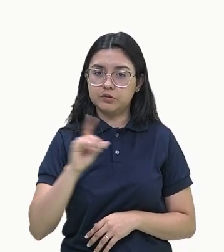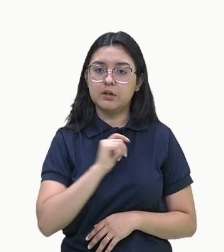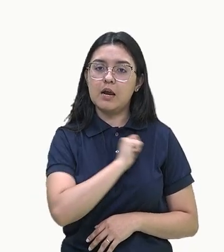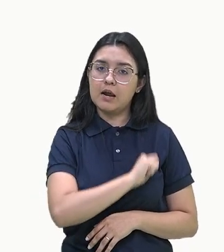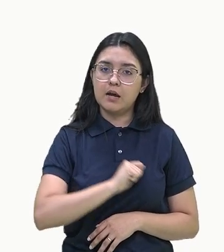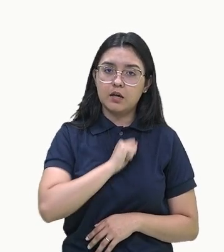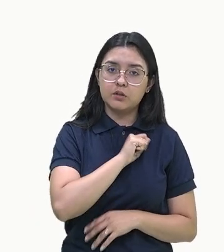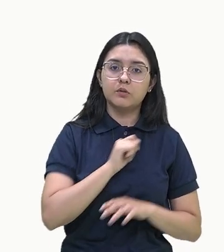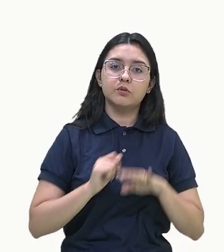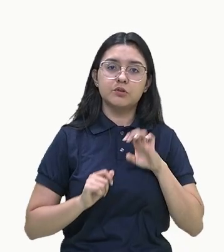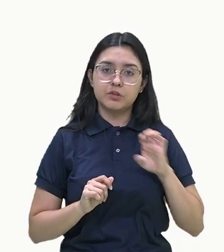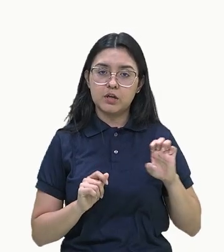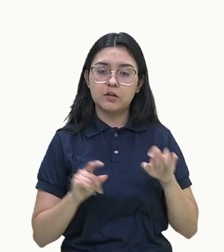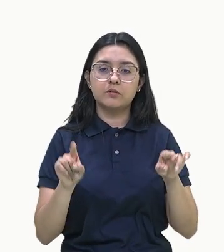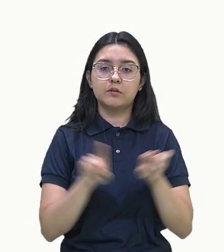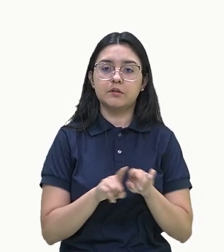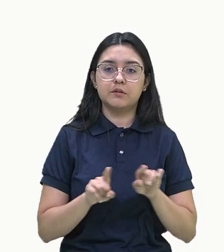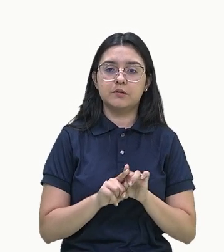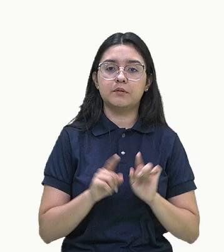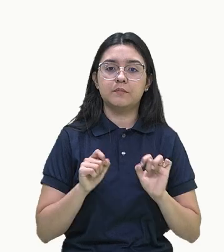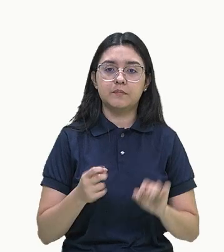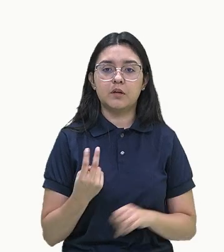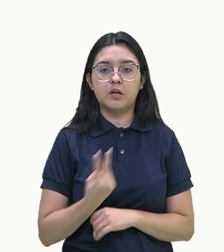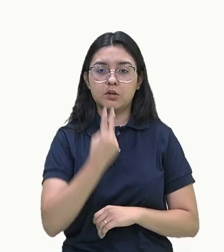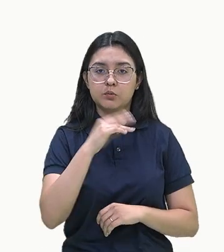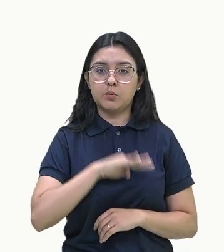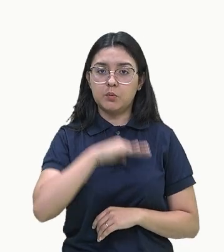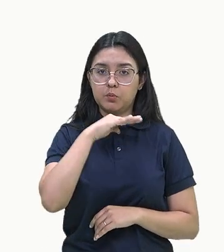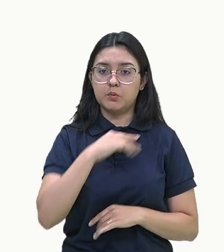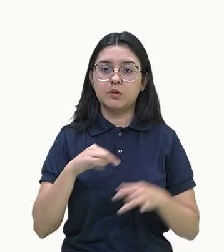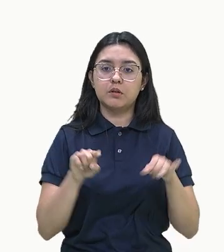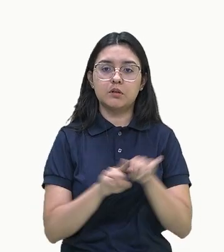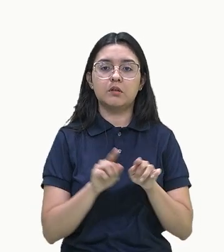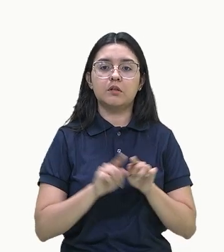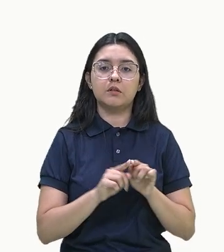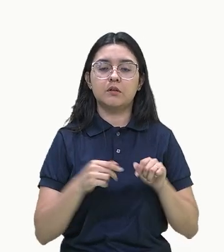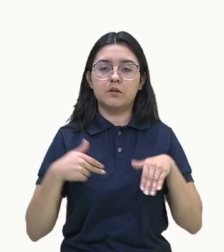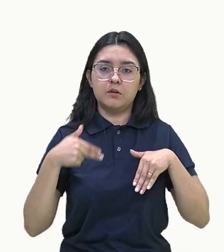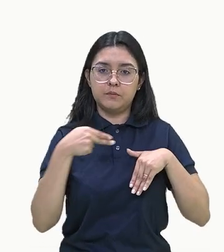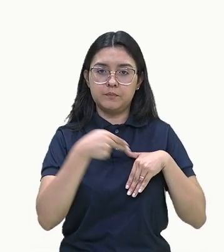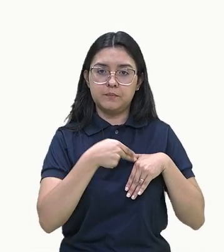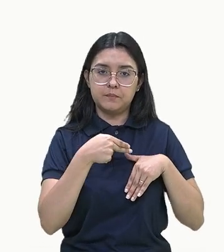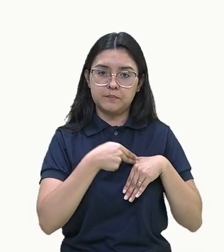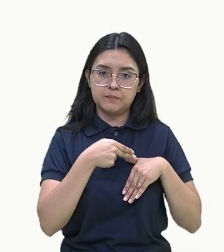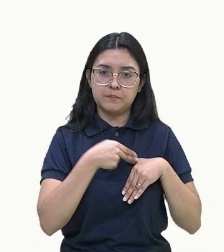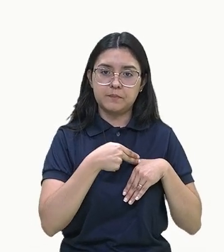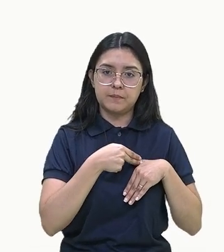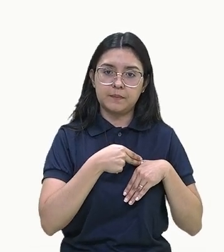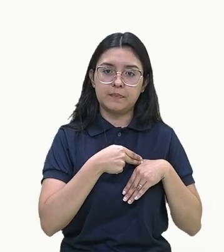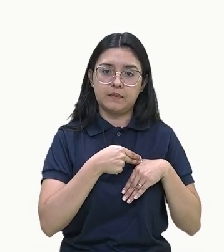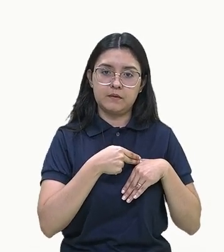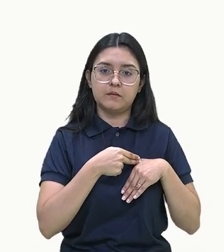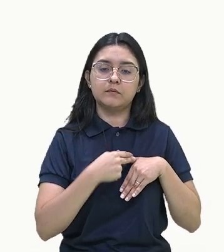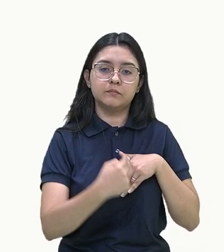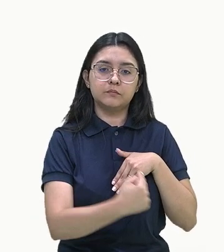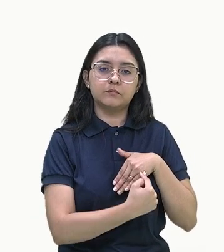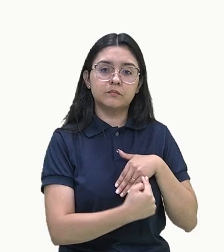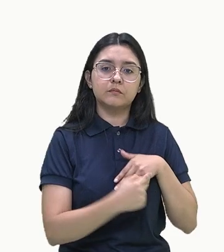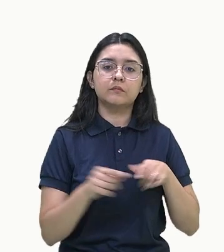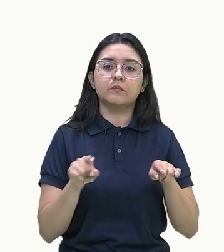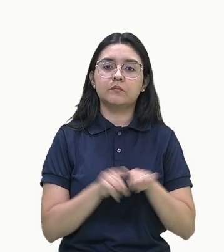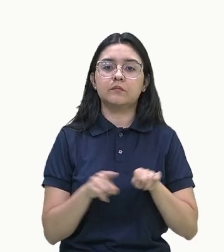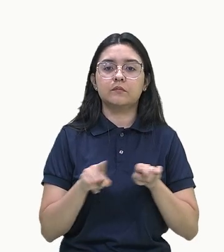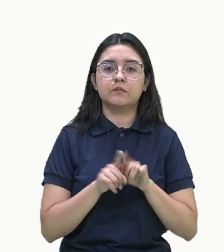átrio esquerdo, que são as duas cavidades superiores, ventrículo direito e ventrículo esquerdo, as cavidades